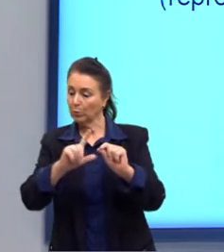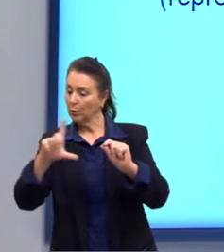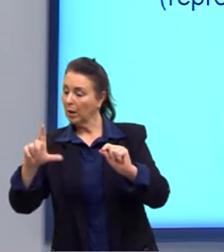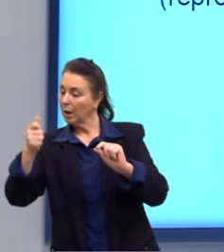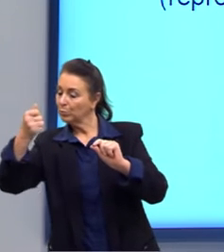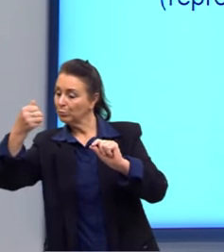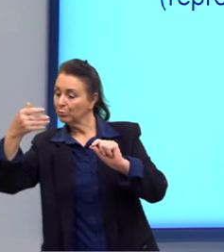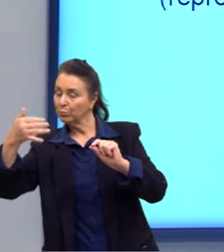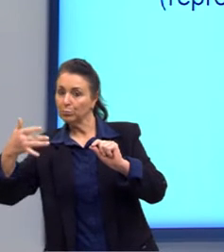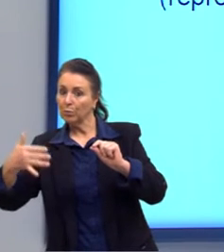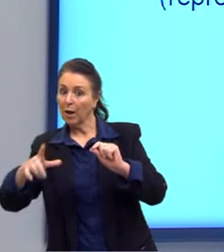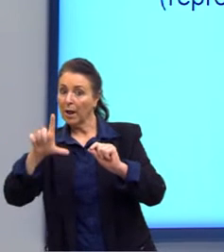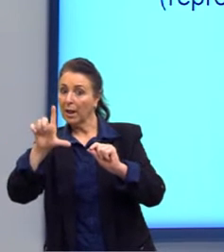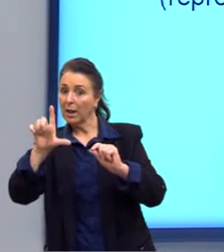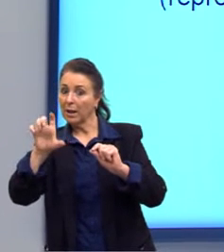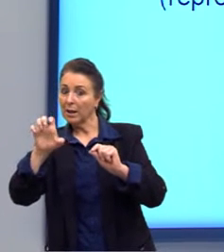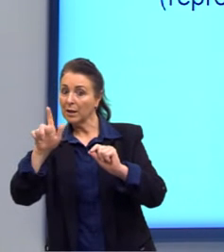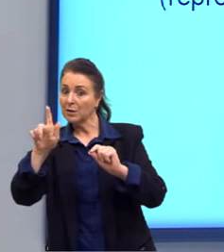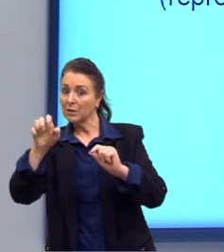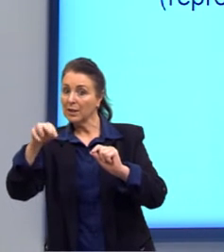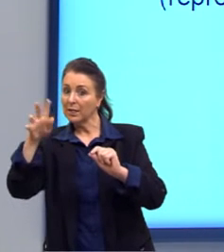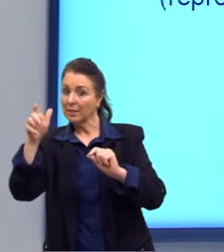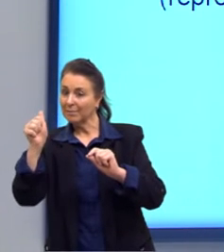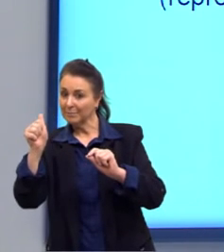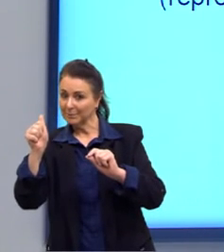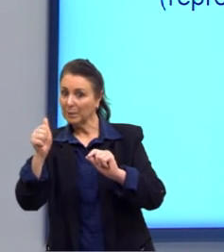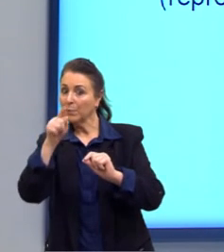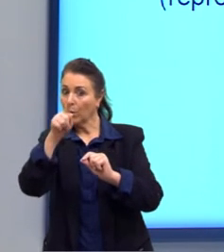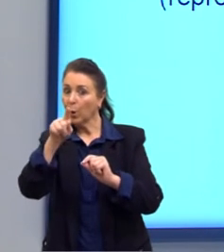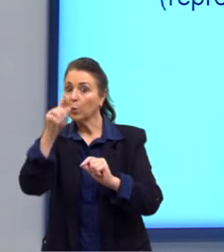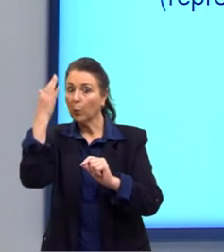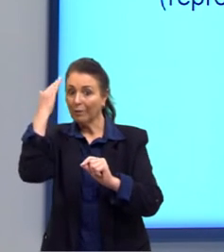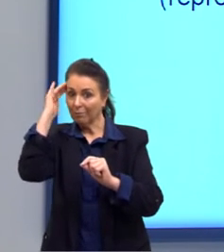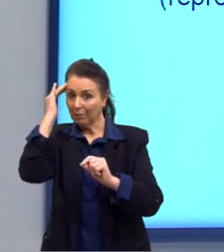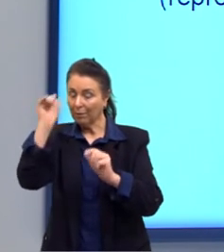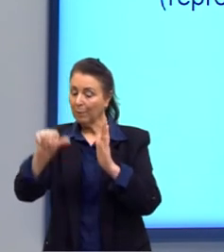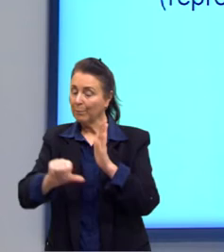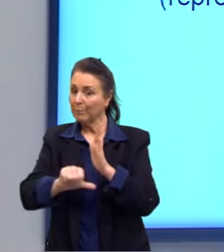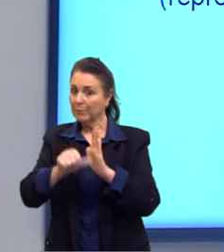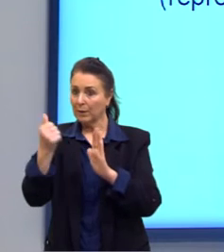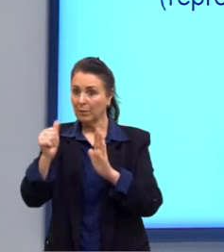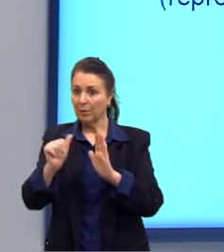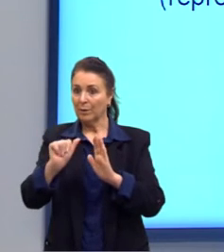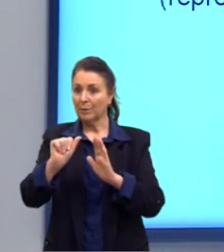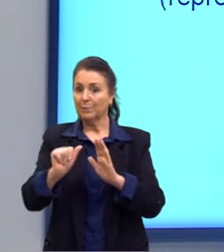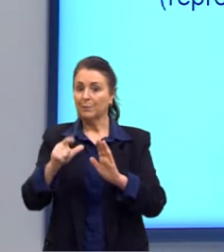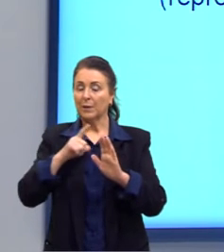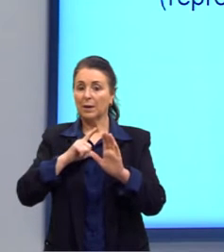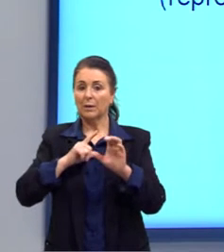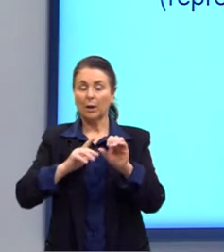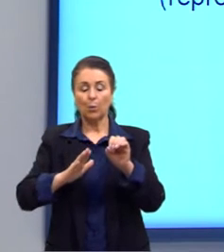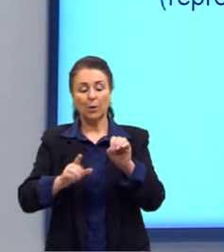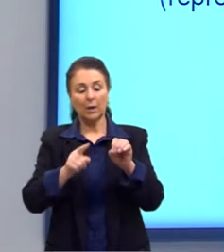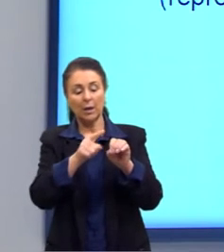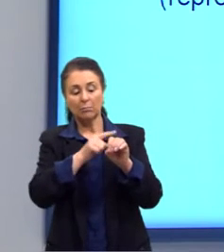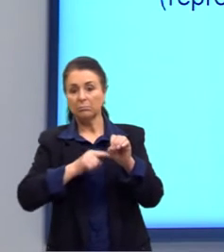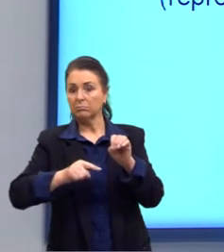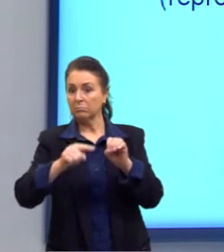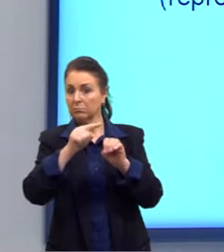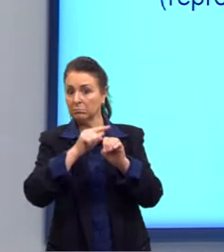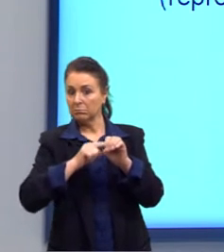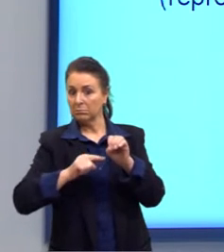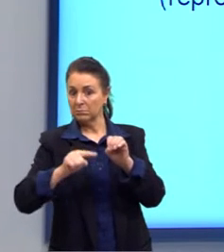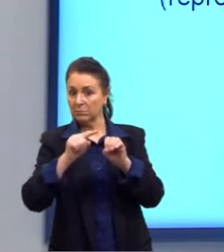legenda Olha só como nem ajuda em tem até uma legenda bom então um quadrado vazado né um